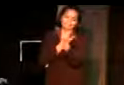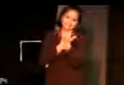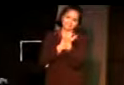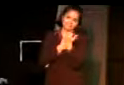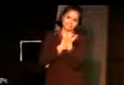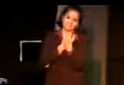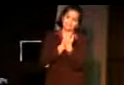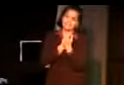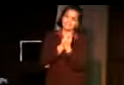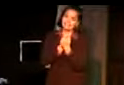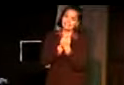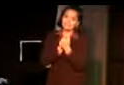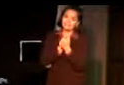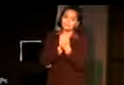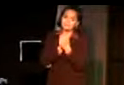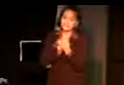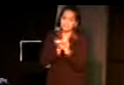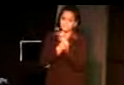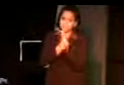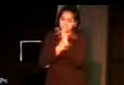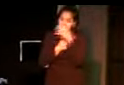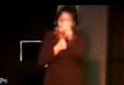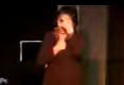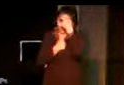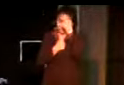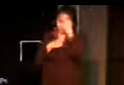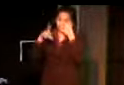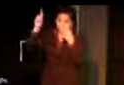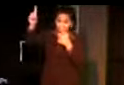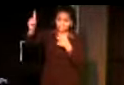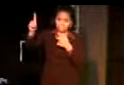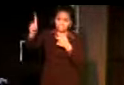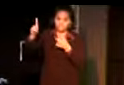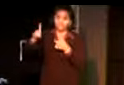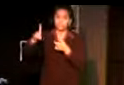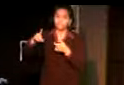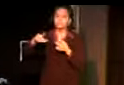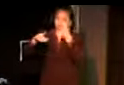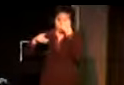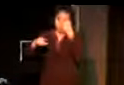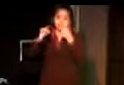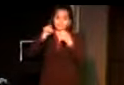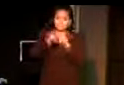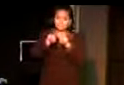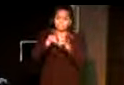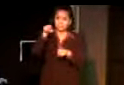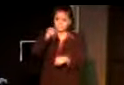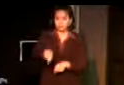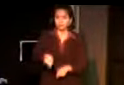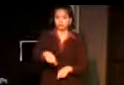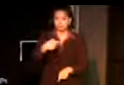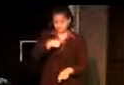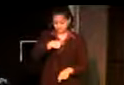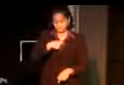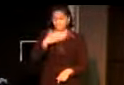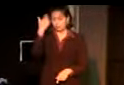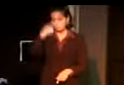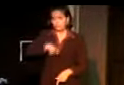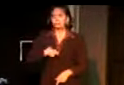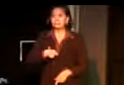e diga a ele se você tem tido consciência de quem ele é e de quem você é Diga ele